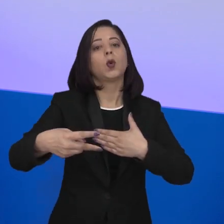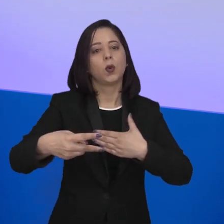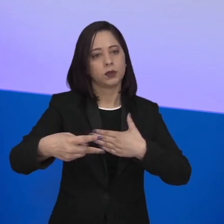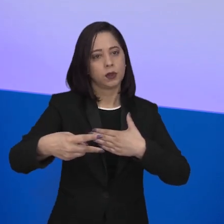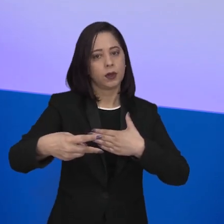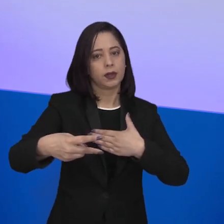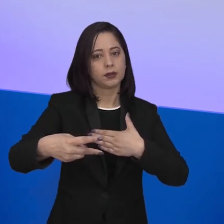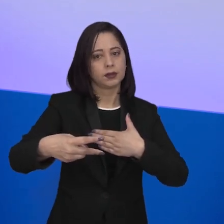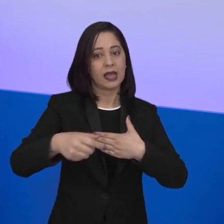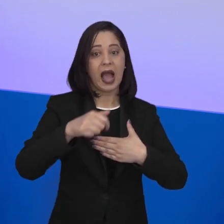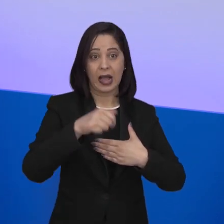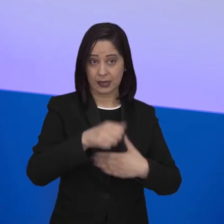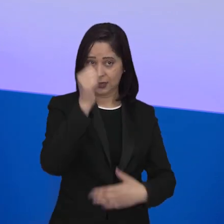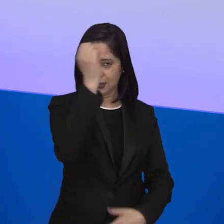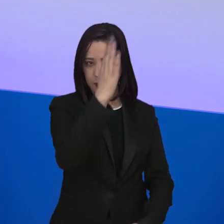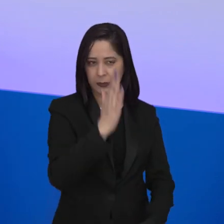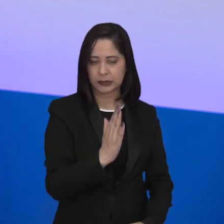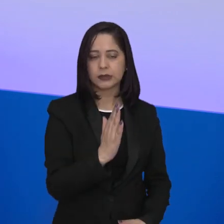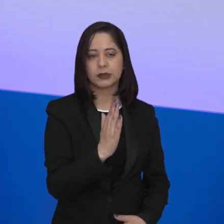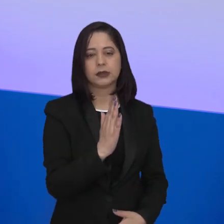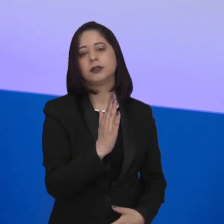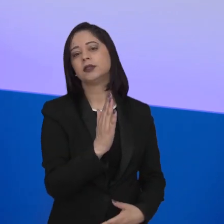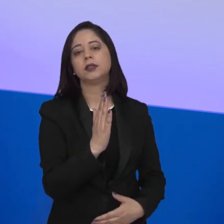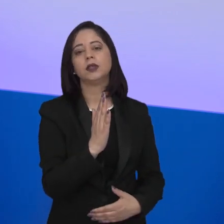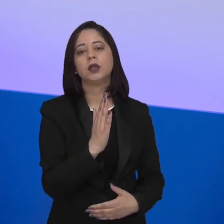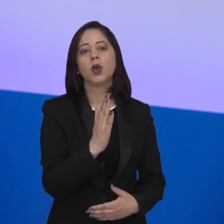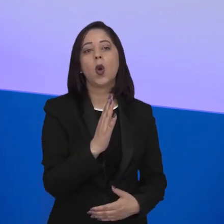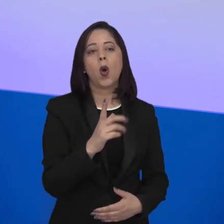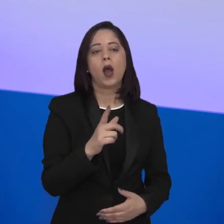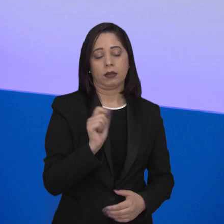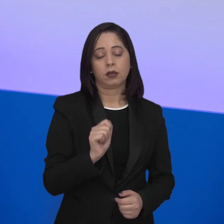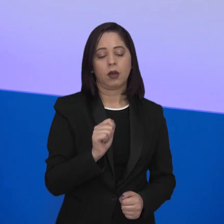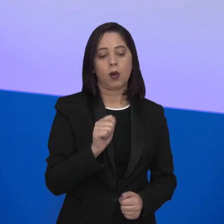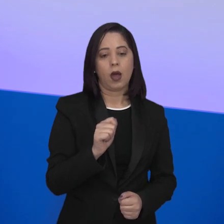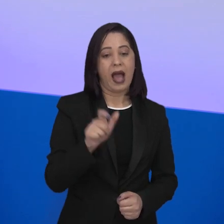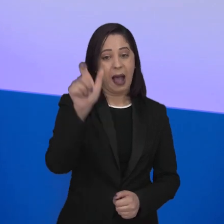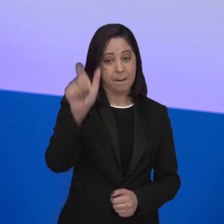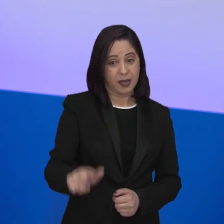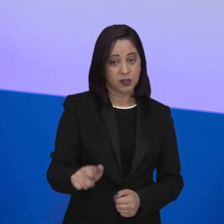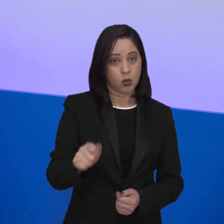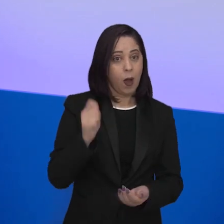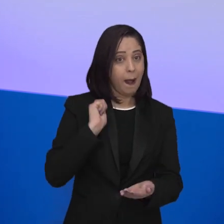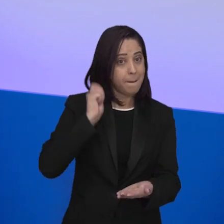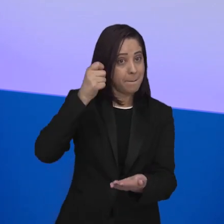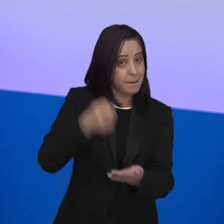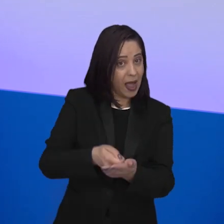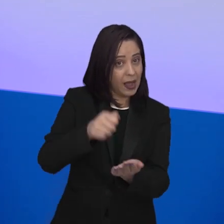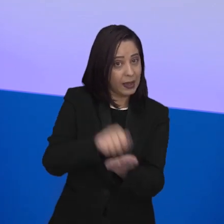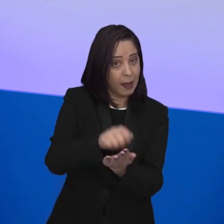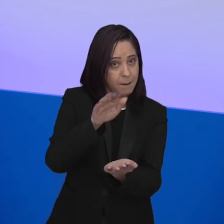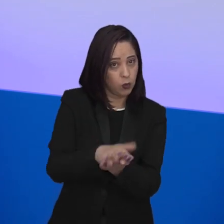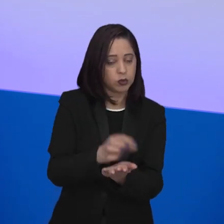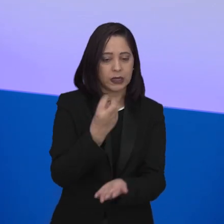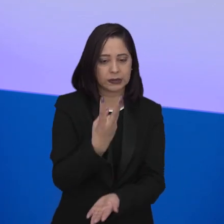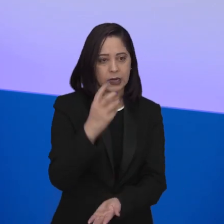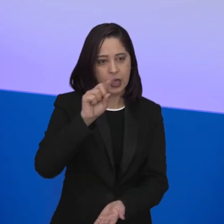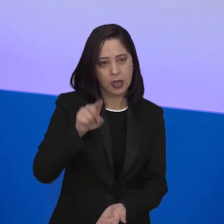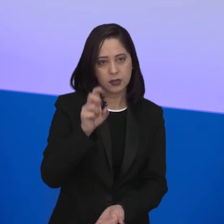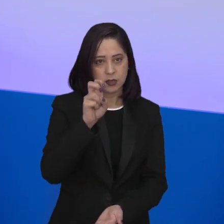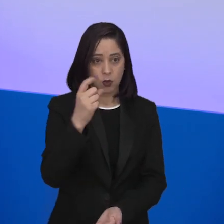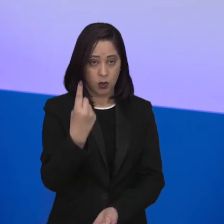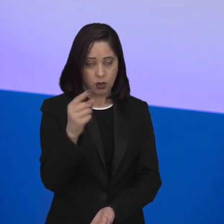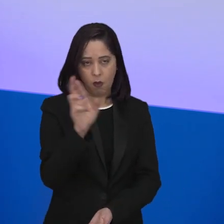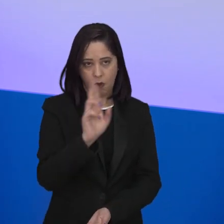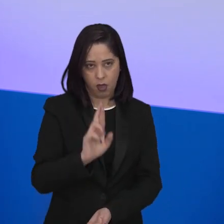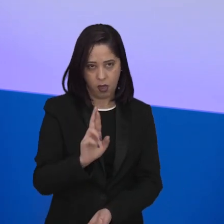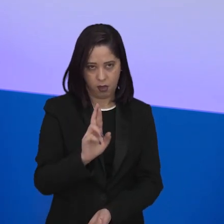a sanção hoje no Brasil é uma sanção pecuniária. A pessoa ela sofre uma multa de até R$ 3,51.